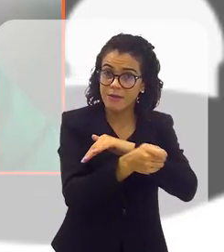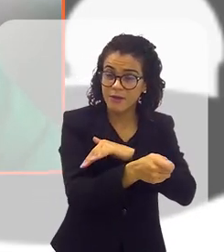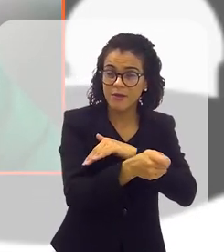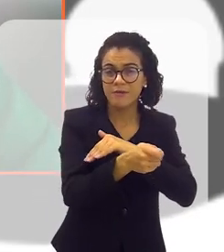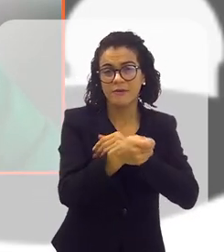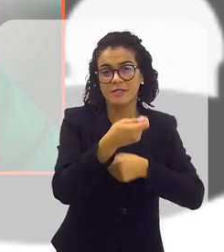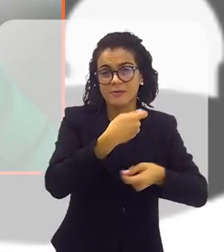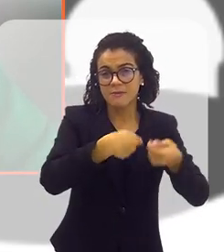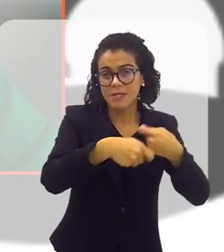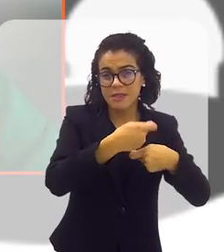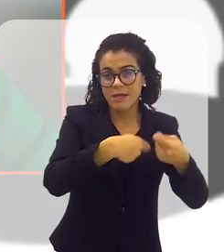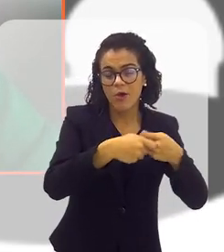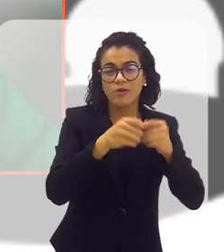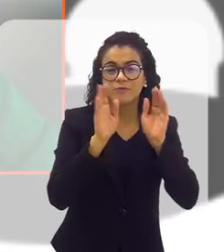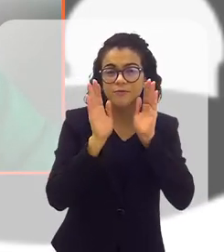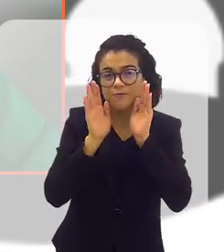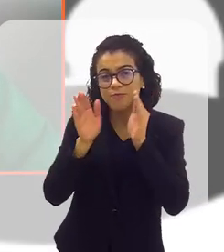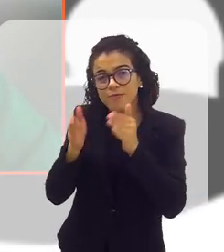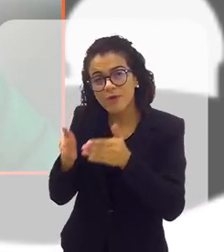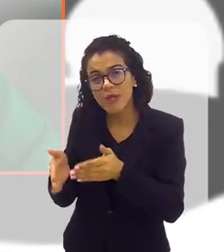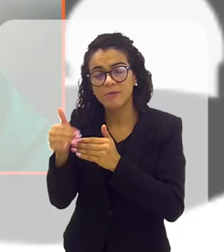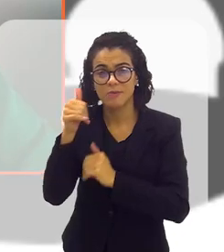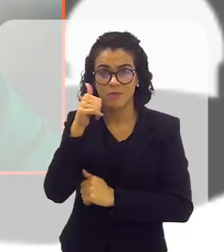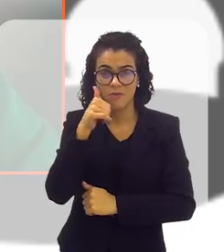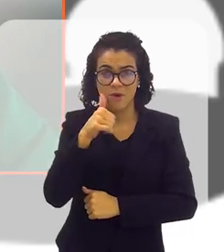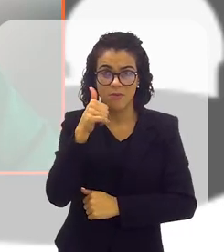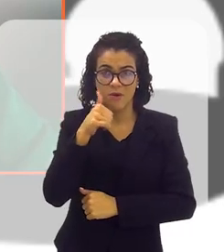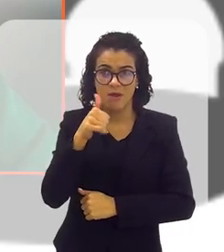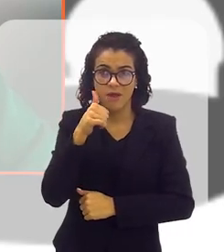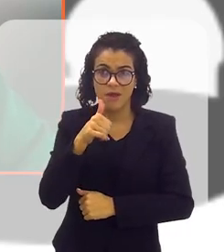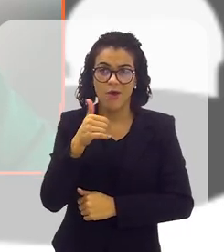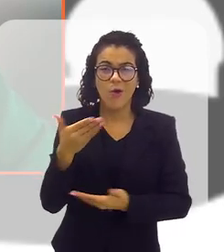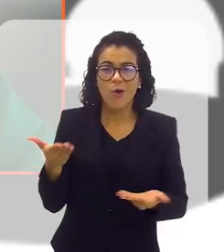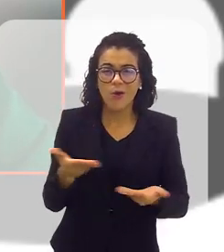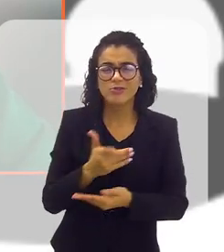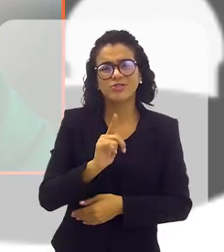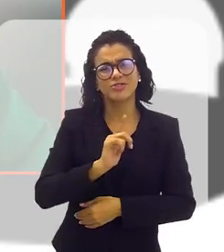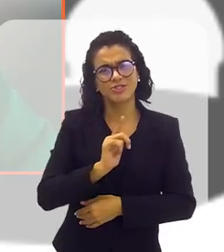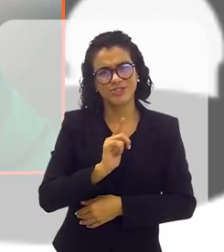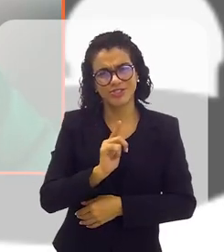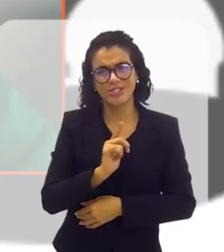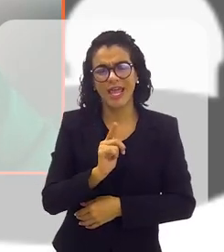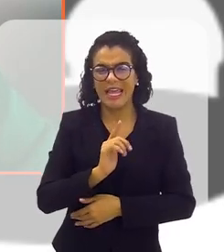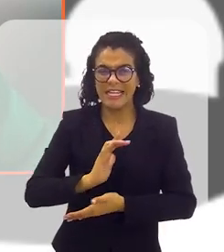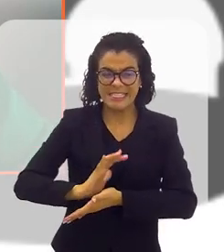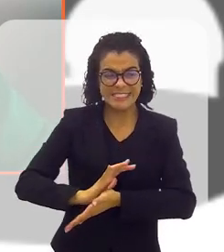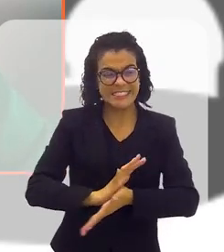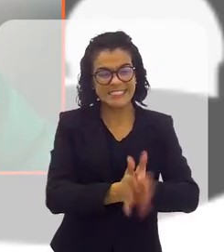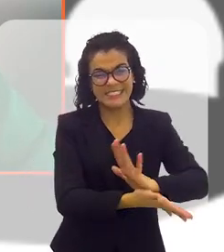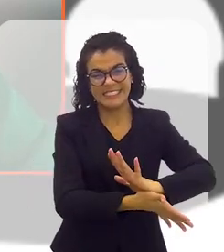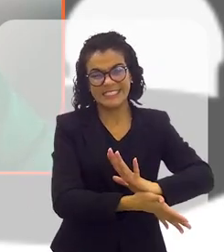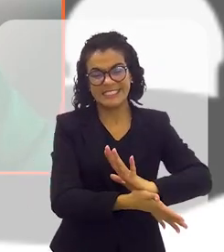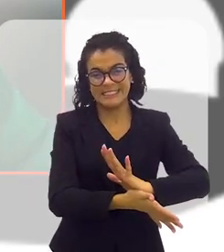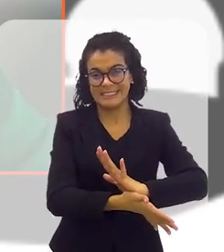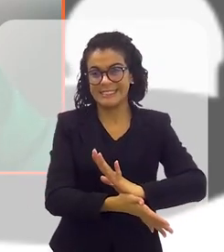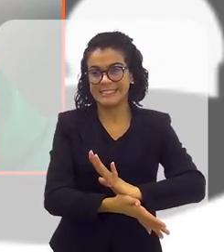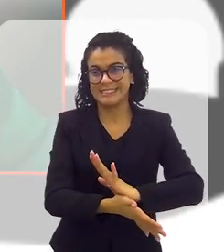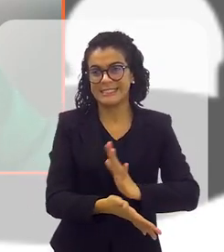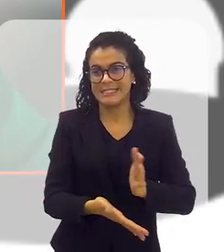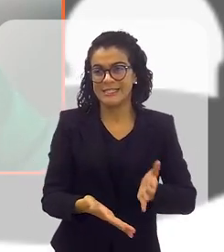investimento de negócios voltados para mulheres, que hoje a gente ainda tem aí um certo